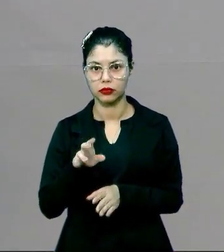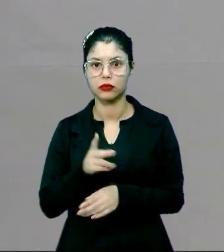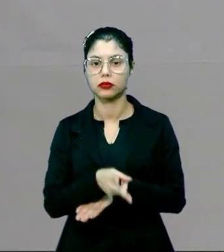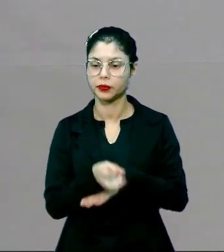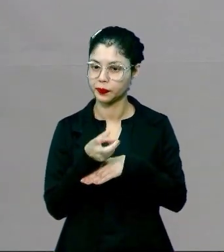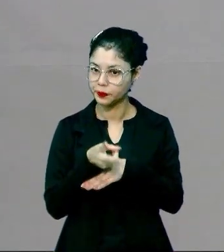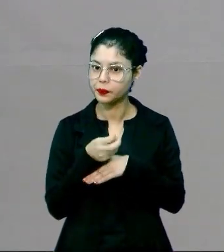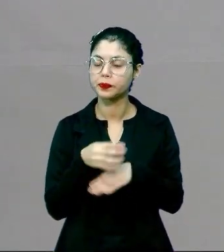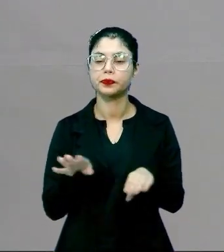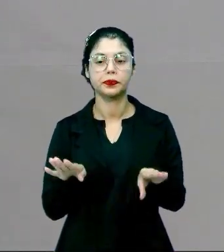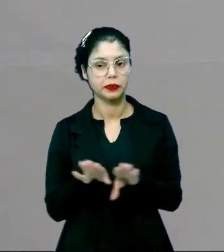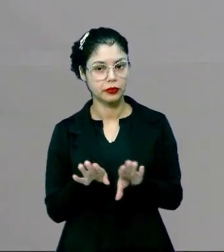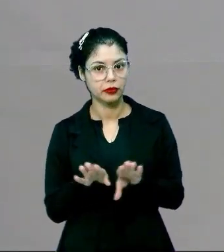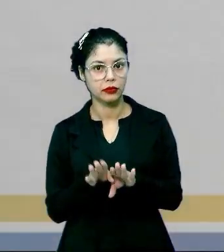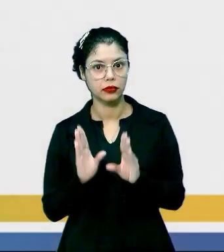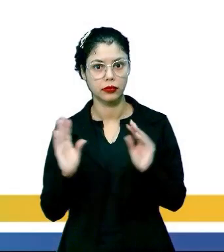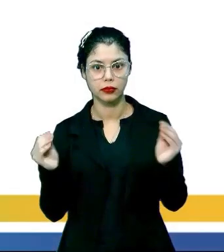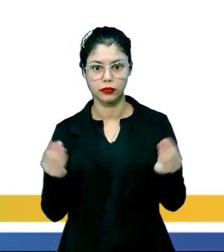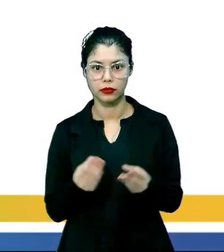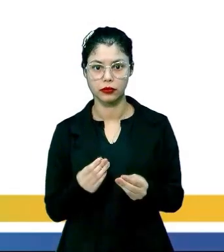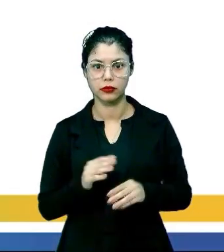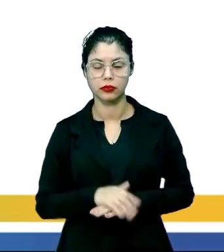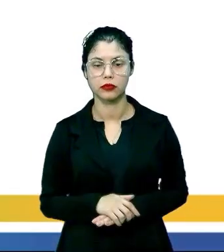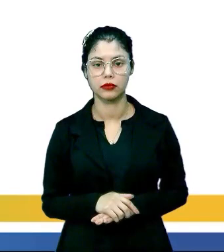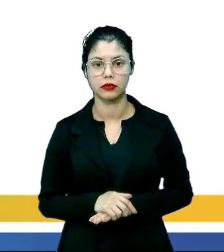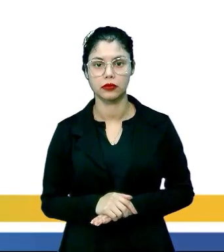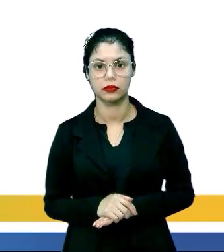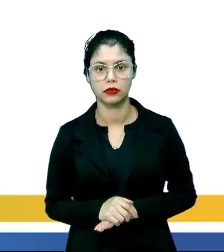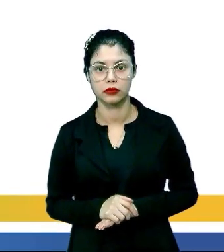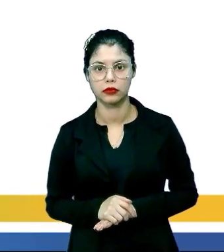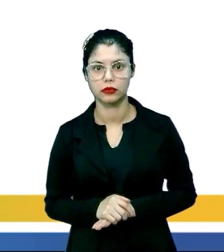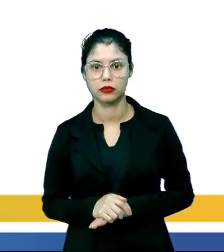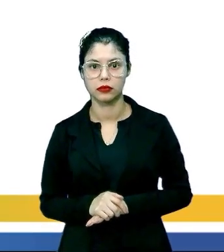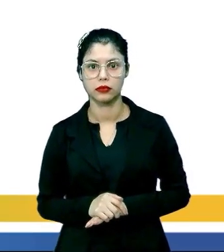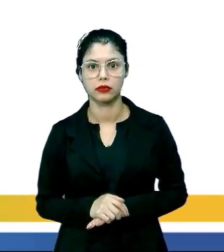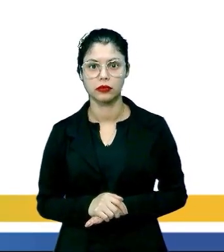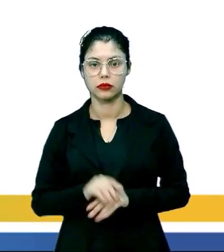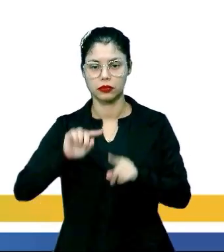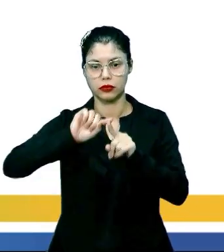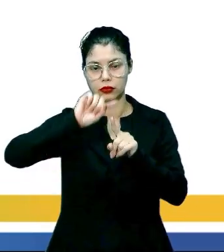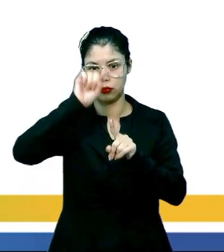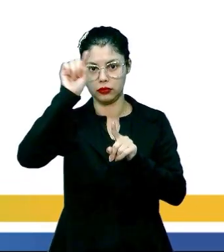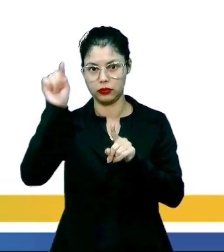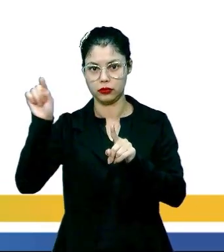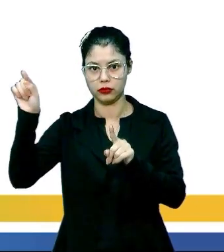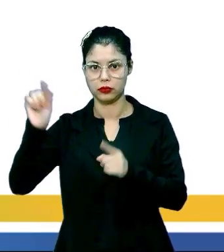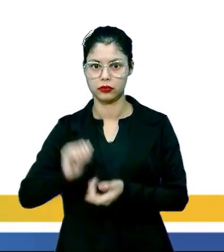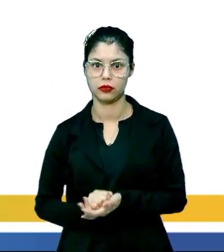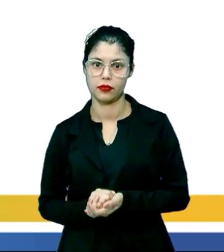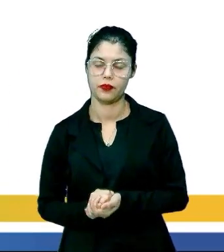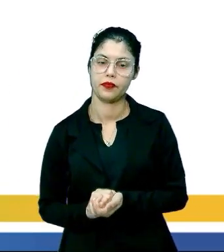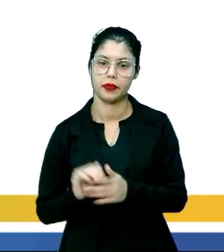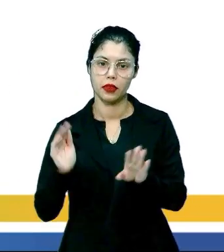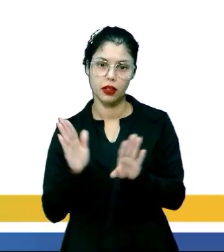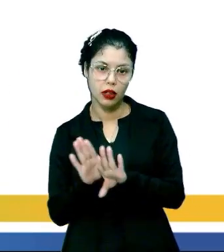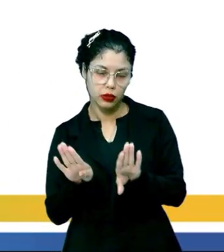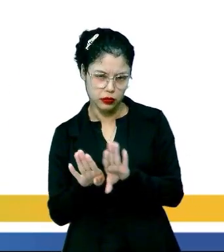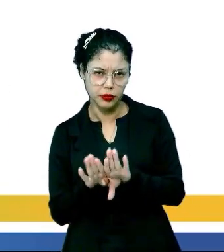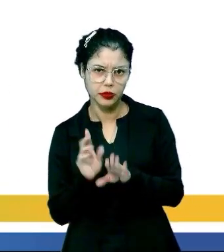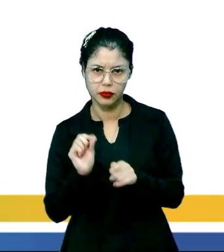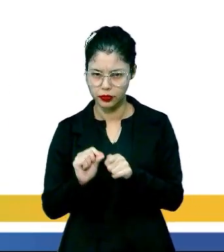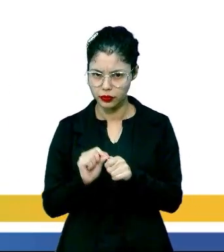a absorção de substâncias. Na parte de cima, pessoal, professora, aqui também faz